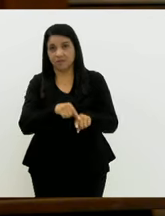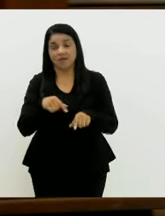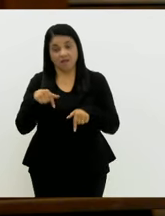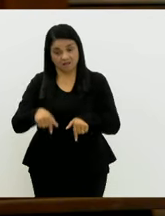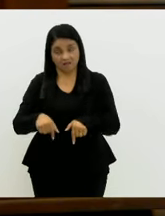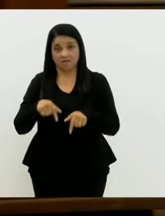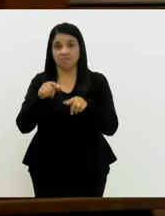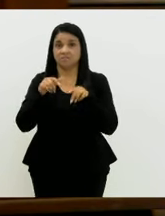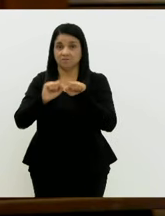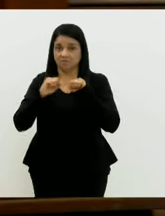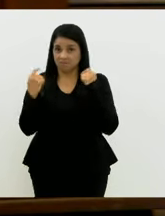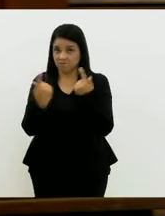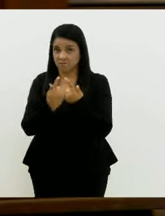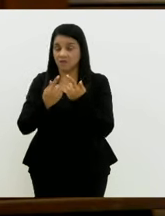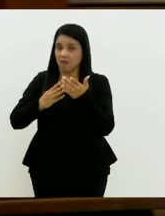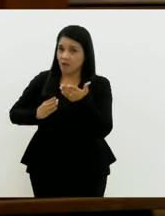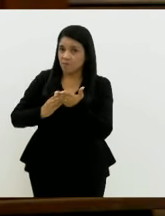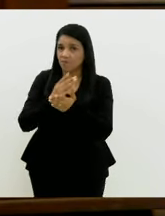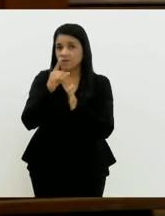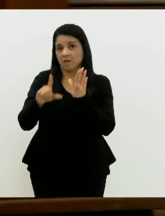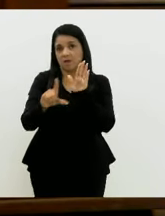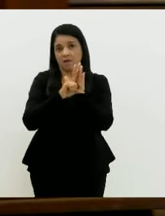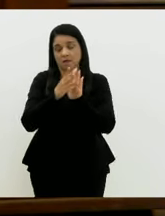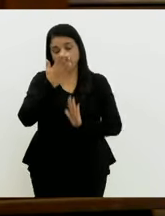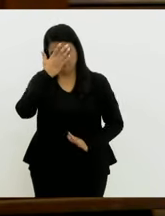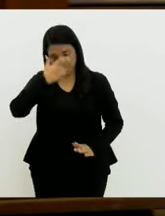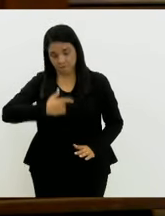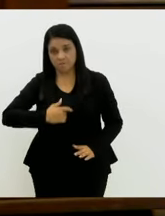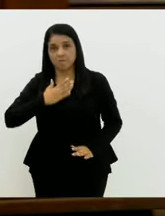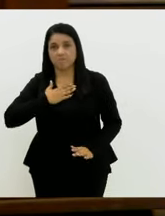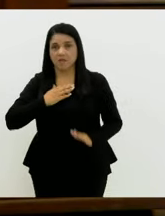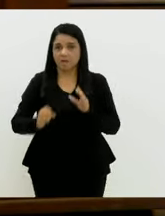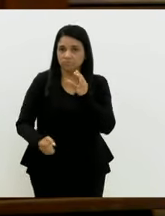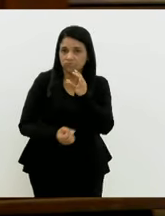aprovando lei de minha autoria, que trata do